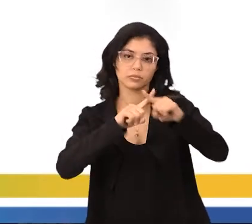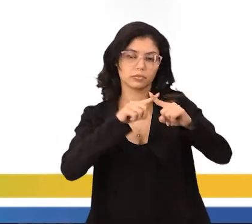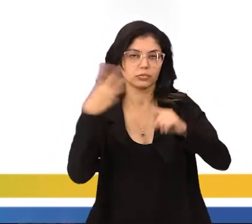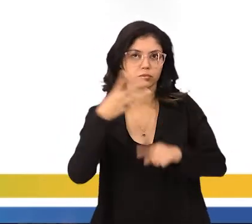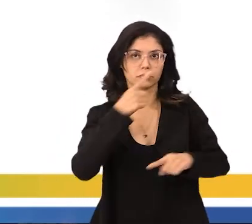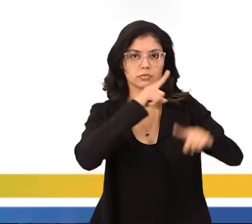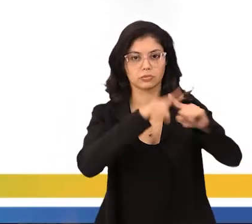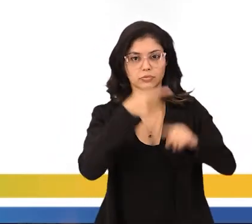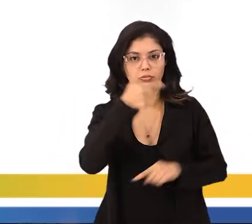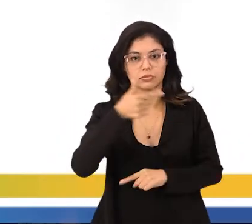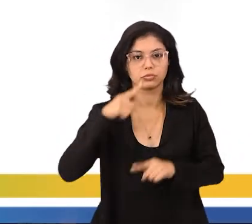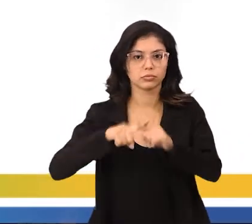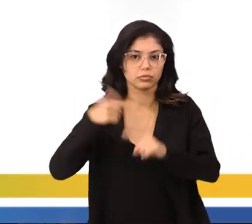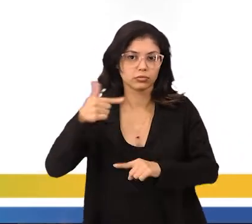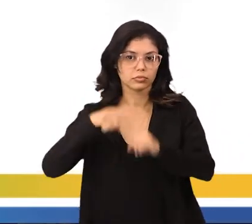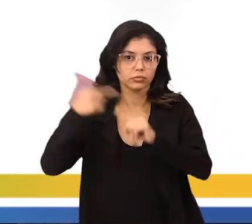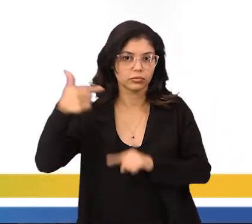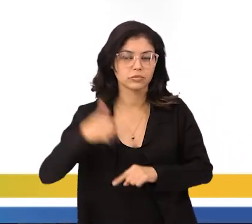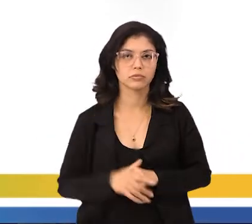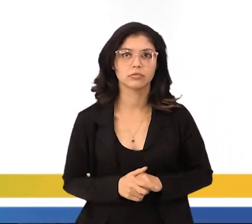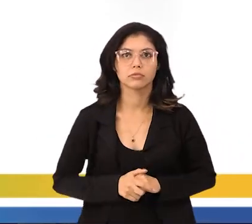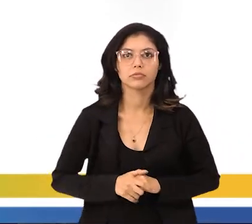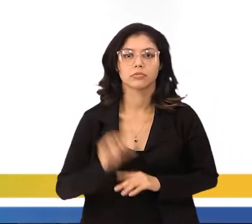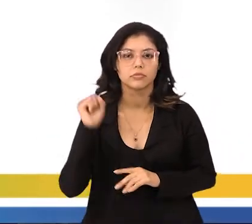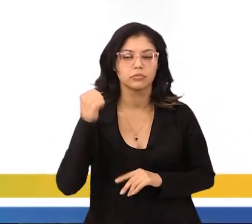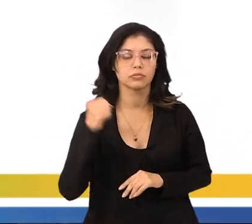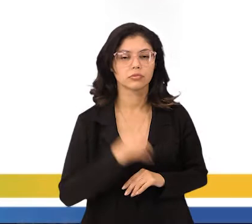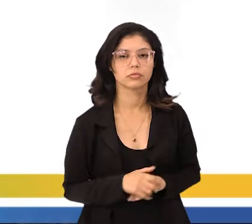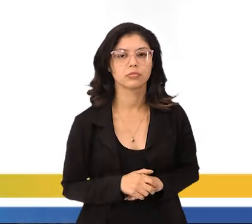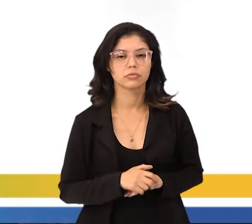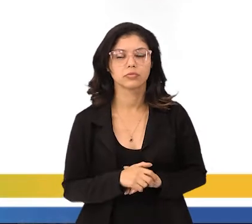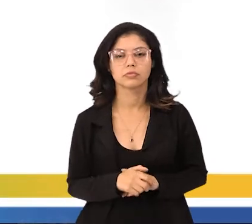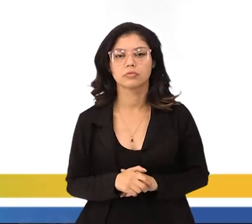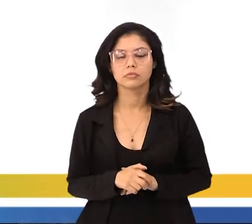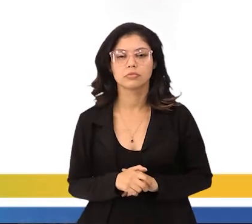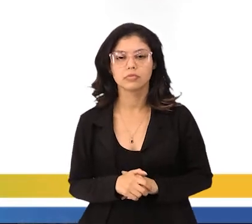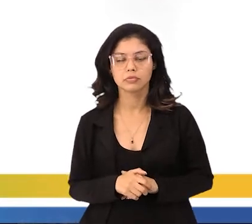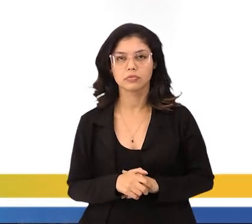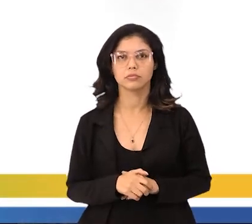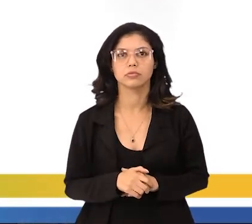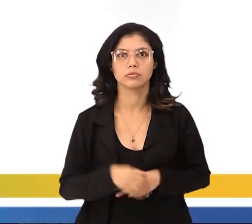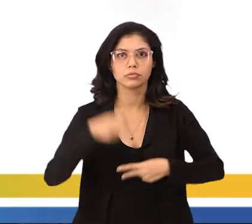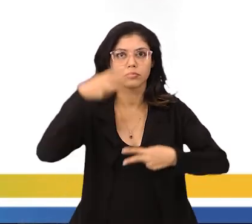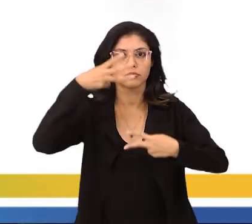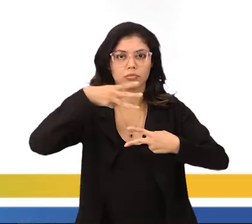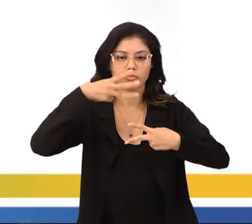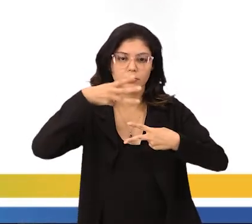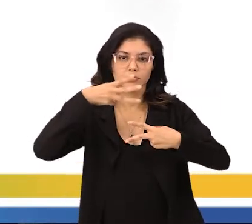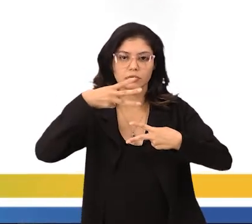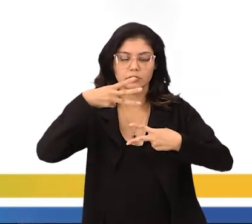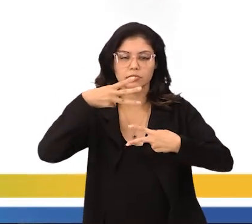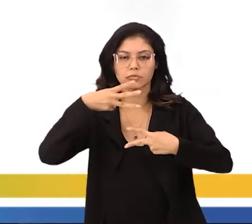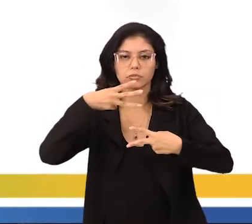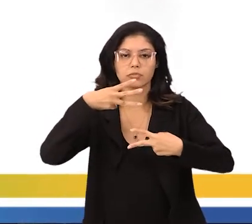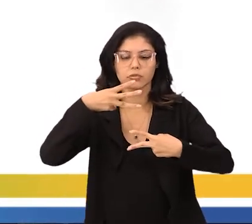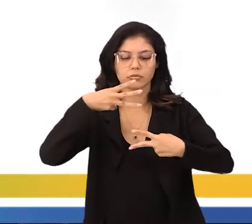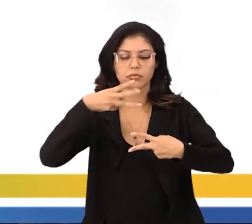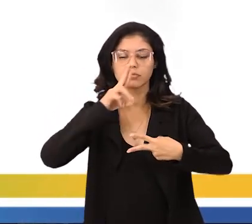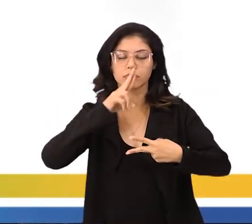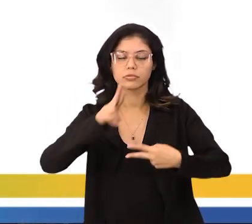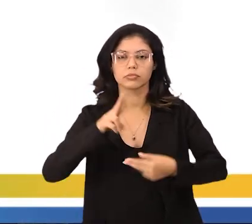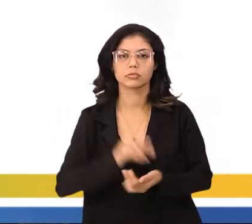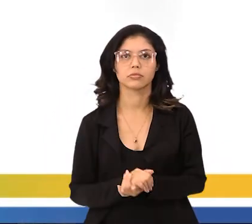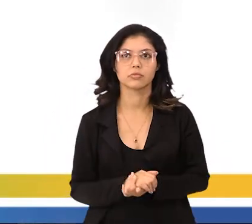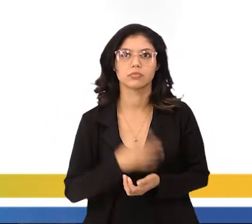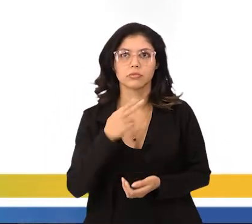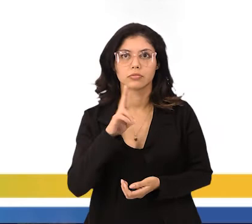3 vezes ele mesmo. 2 vezes 2 vezes 2 é igual a 8. Então, esse expoente sempre fica em cima, a base embaixo, e o resultado chamamos